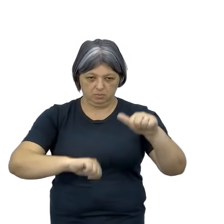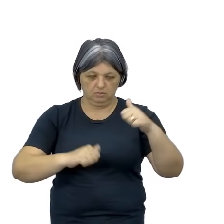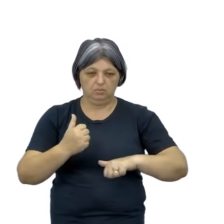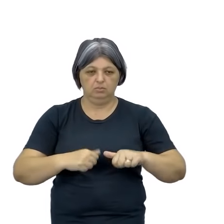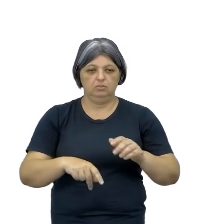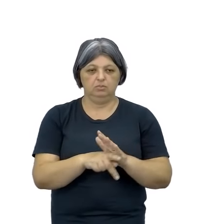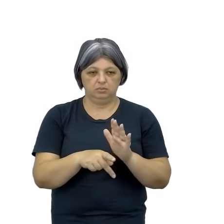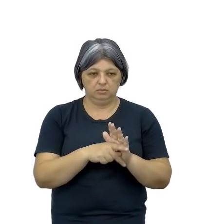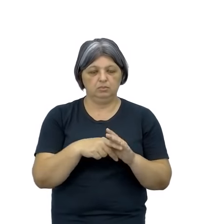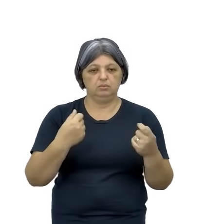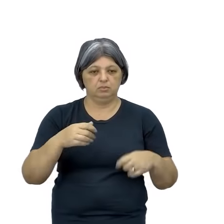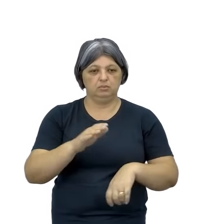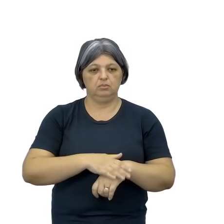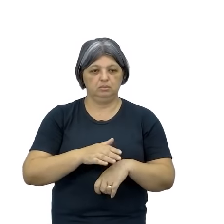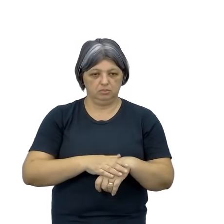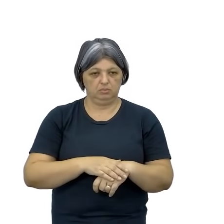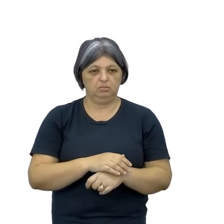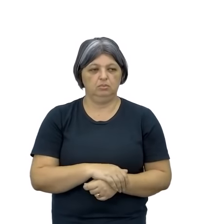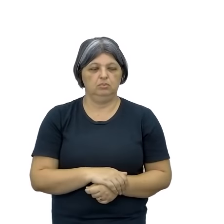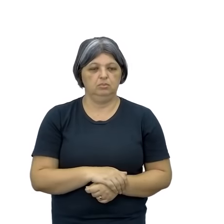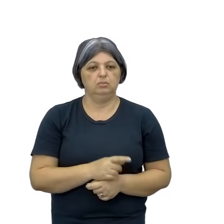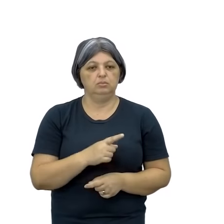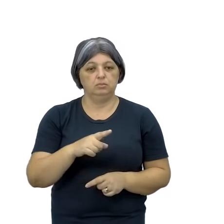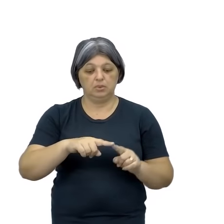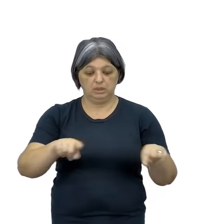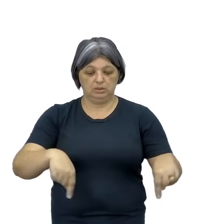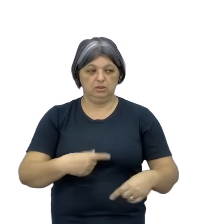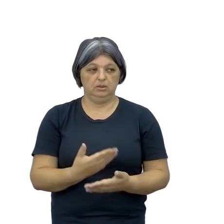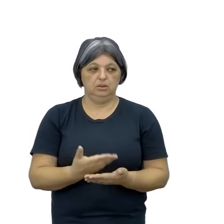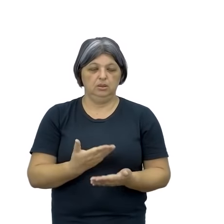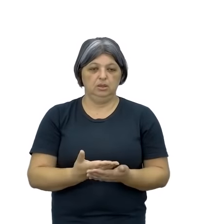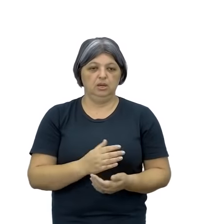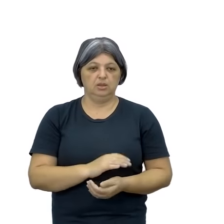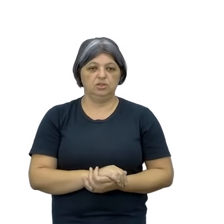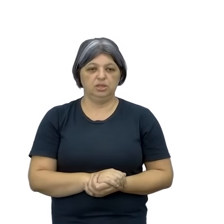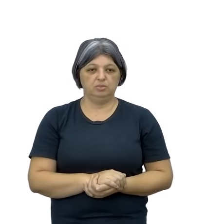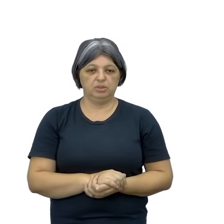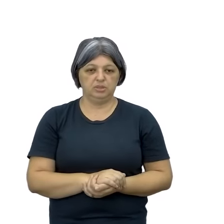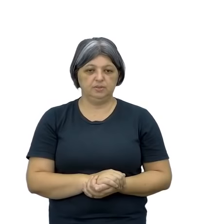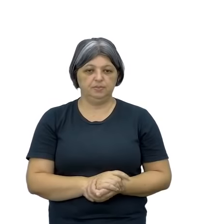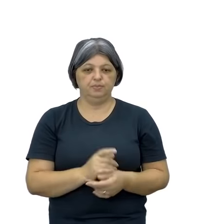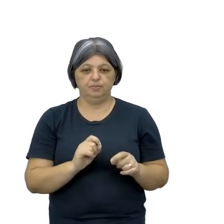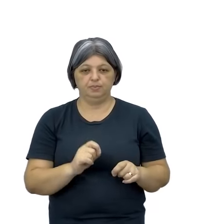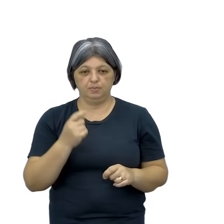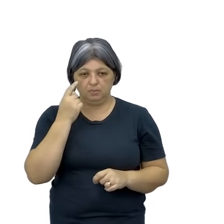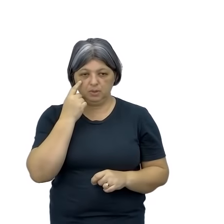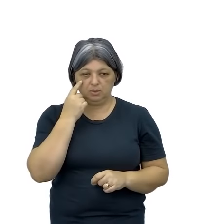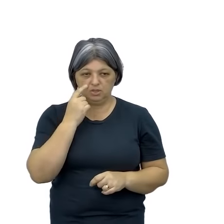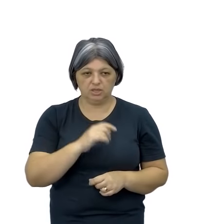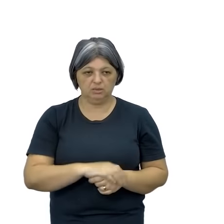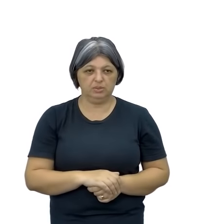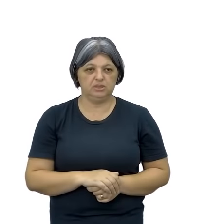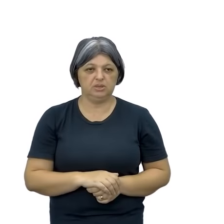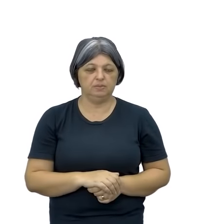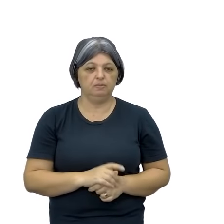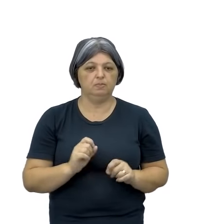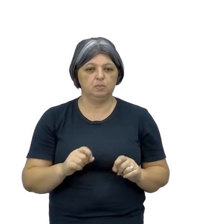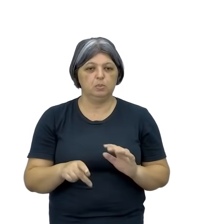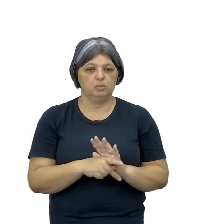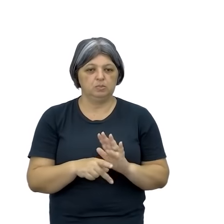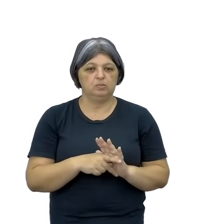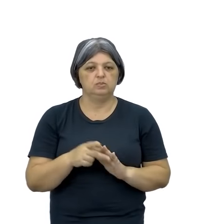essas realizadas por vocês, em sala de aula, e a avaliação, quando a gente pensa, não é somente na resposta dada